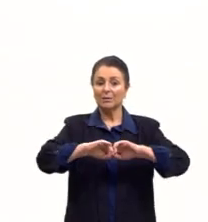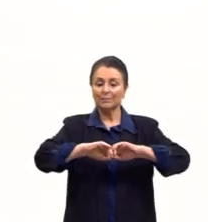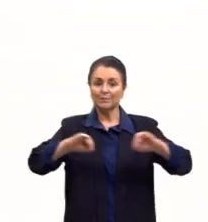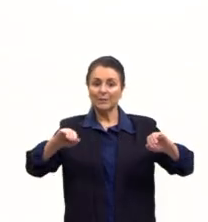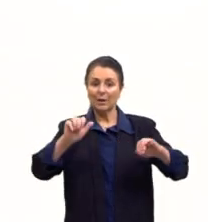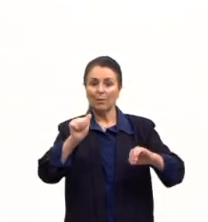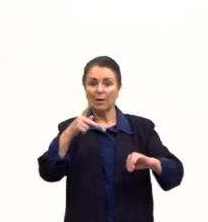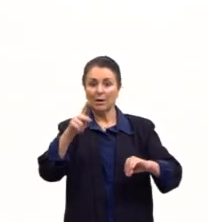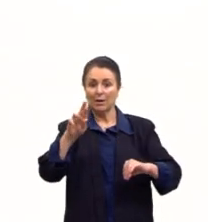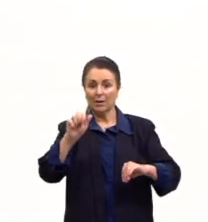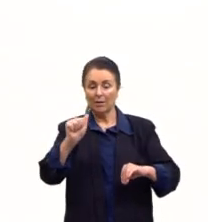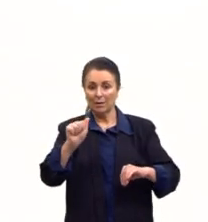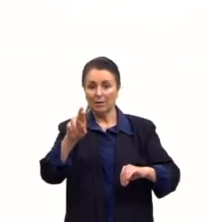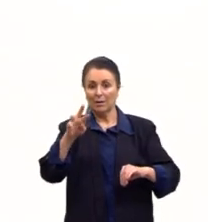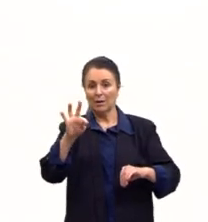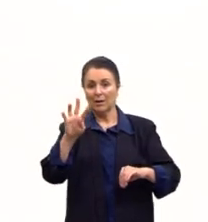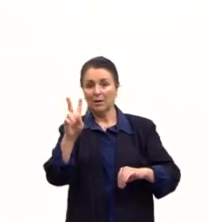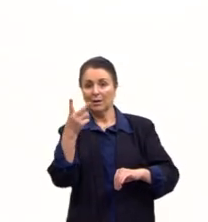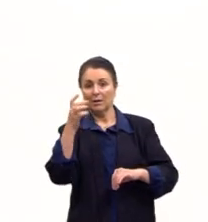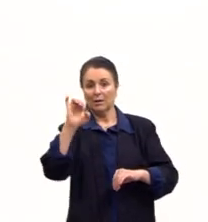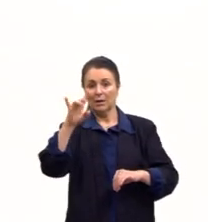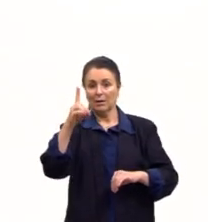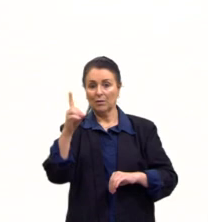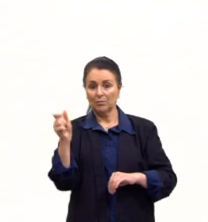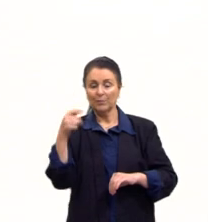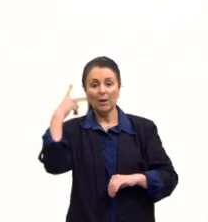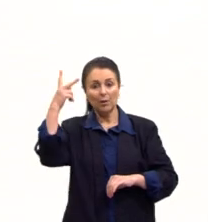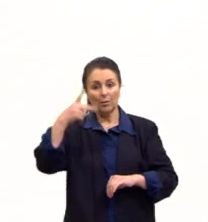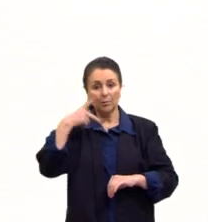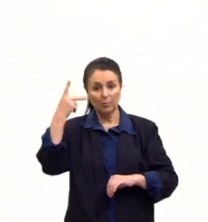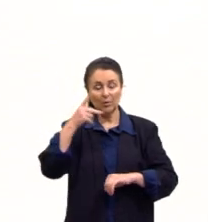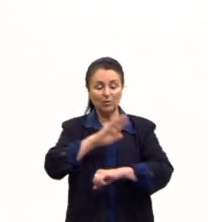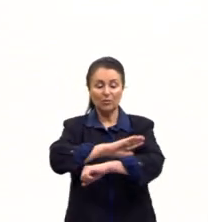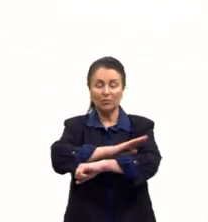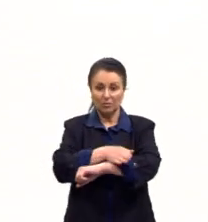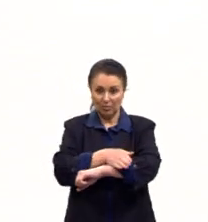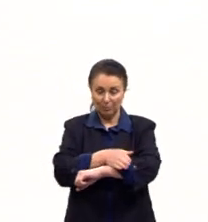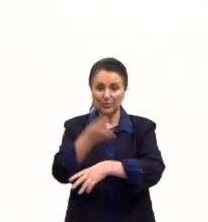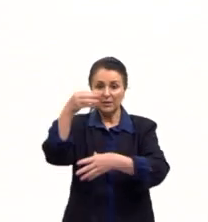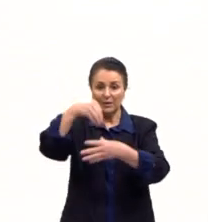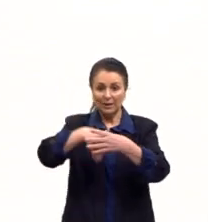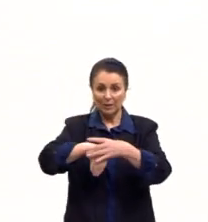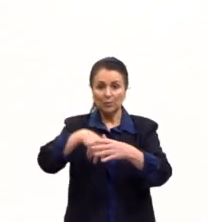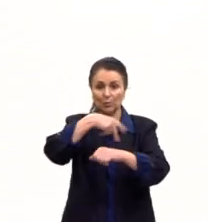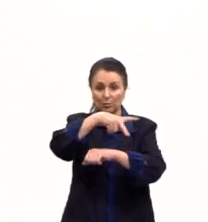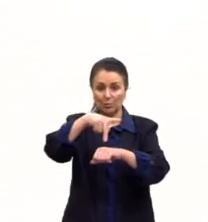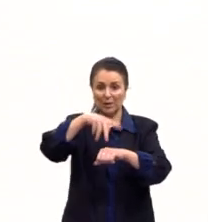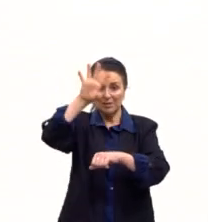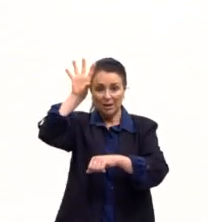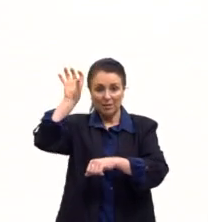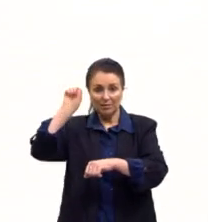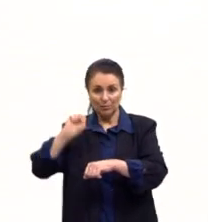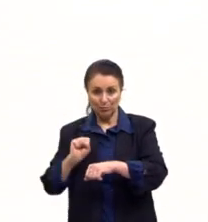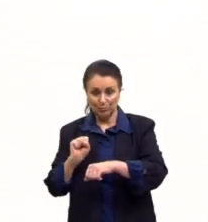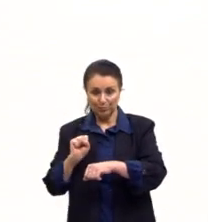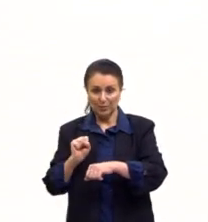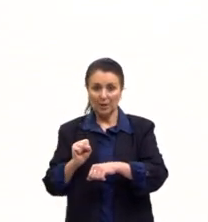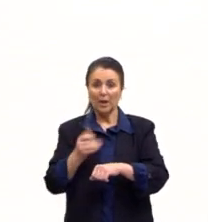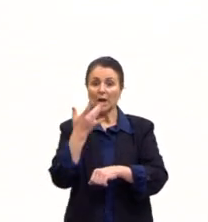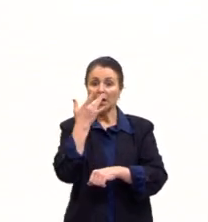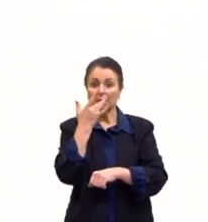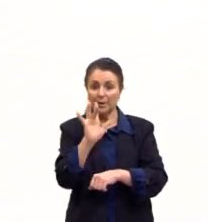o Apartheid Então essa política né racial implantada na África do Sul né que é um regime que dizia olha